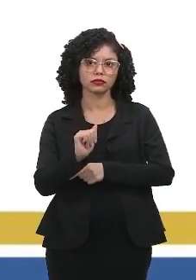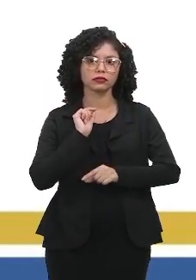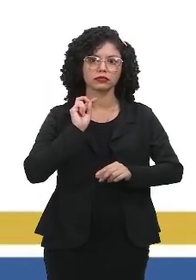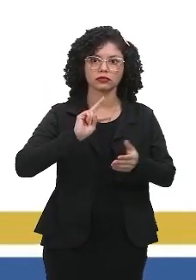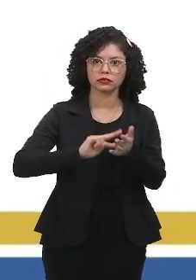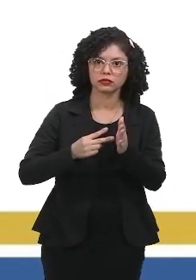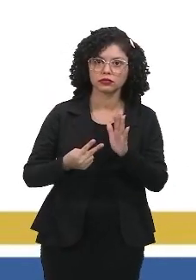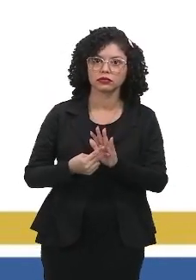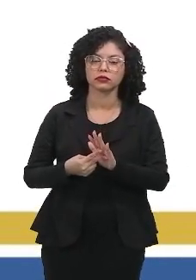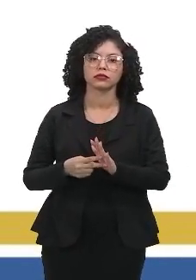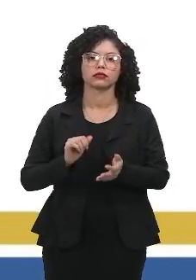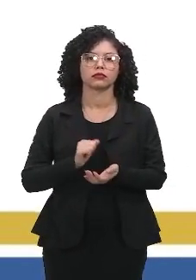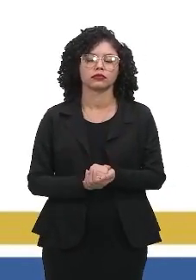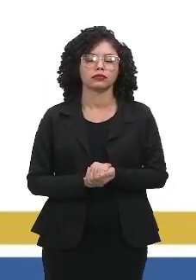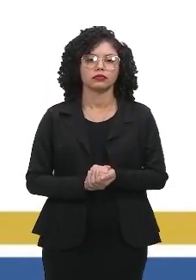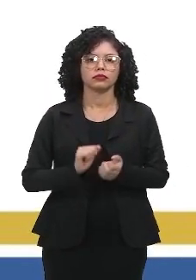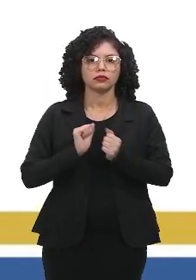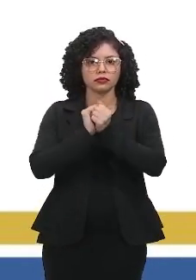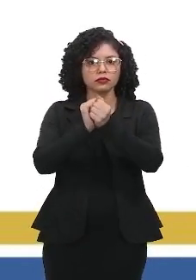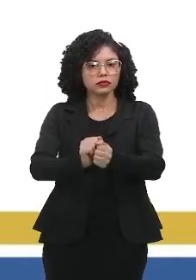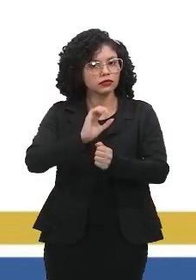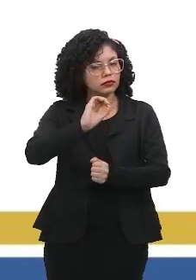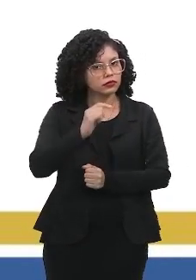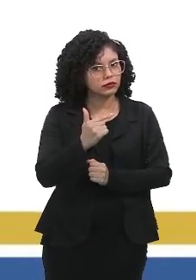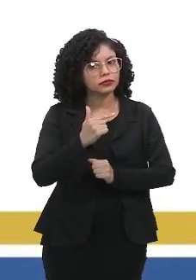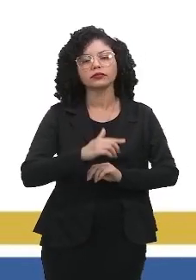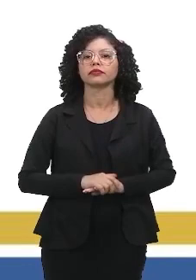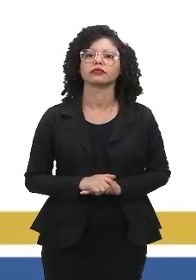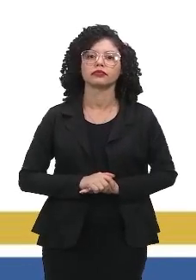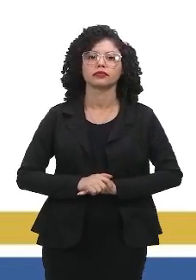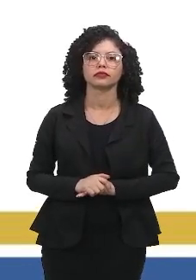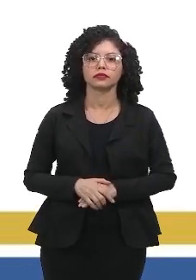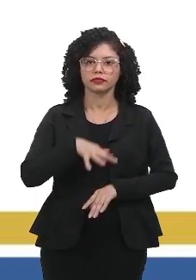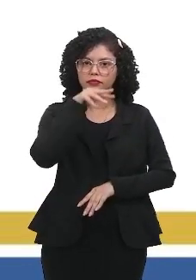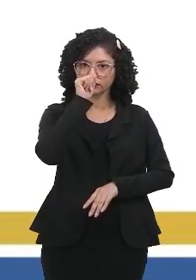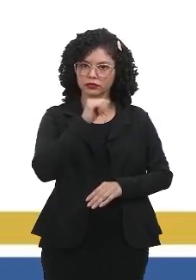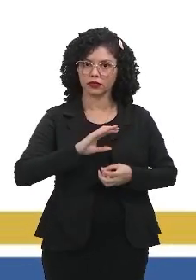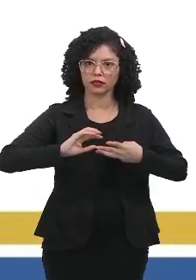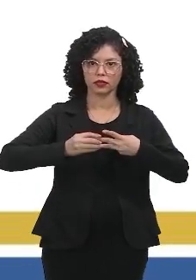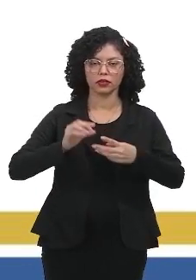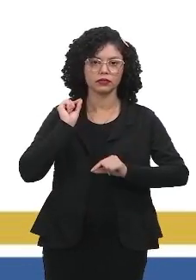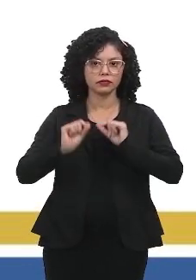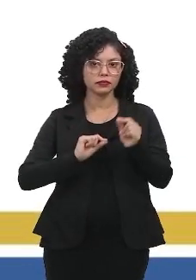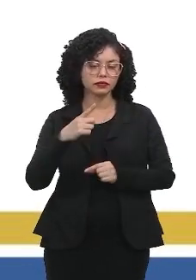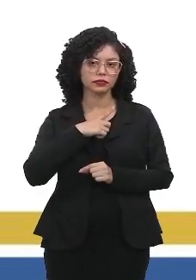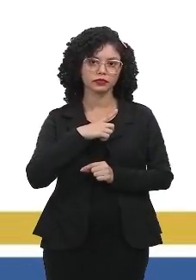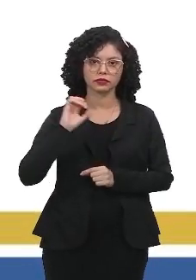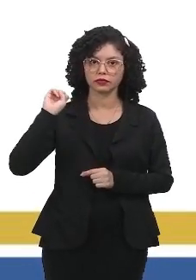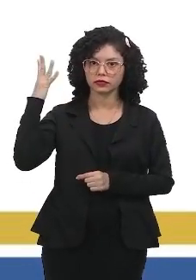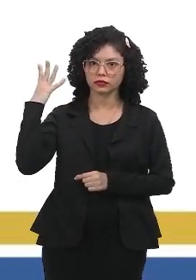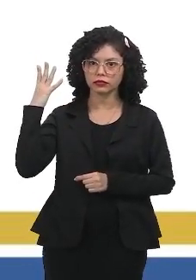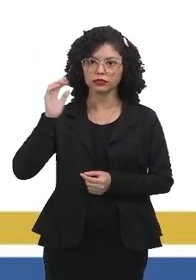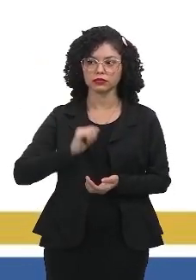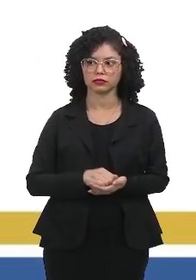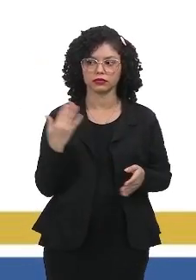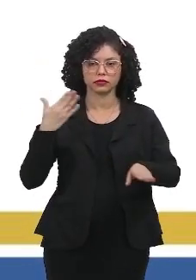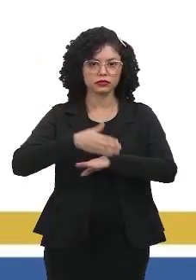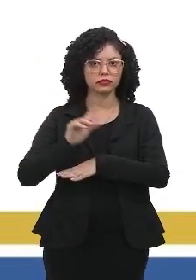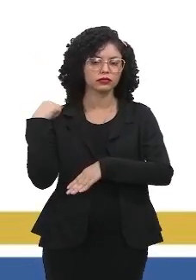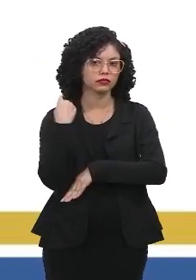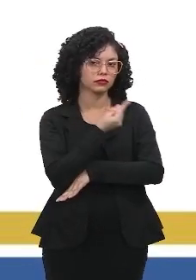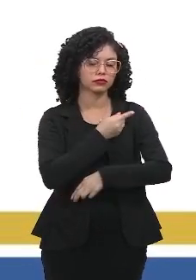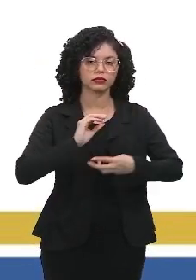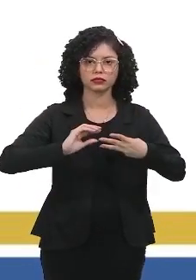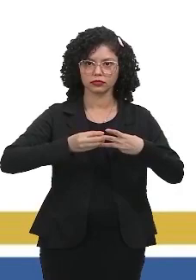significa comp participação de oxigênio e a respiração célular aeróbica ela acontece dentro das nossas